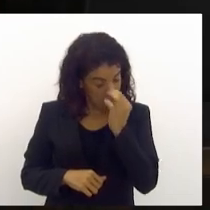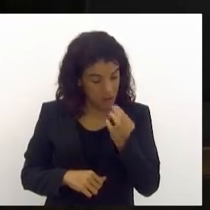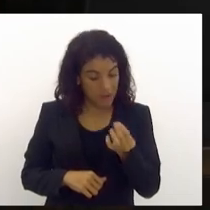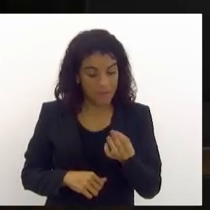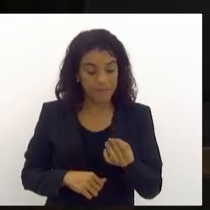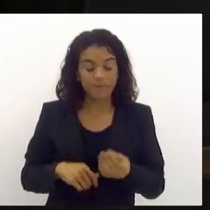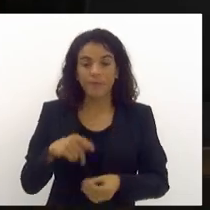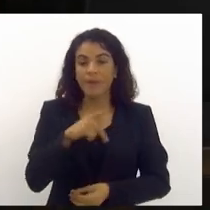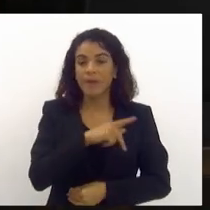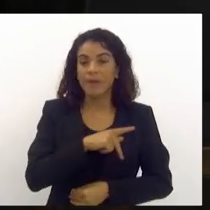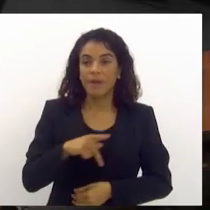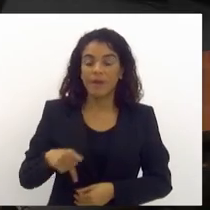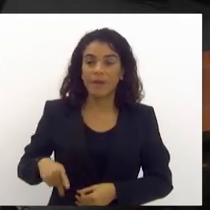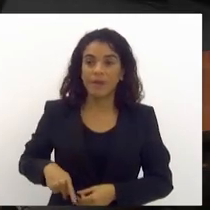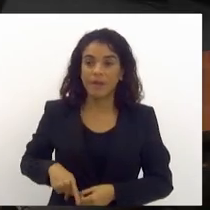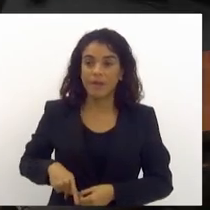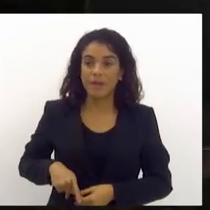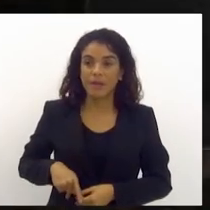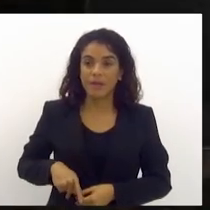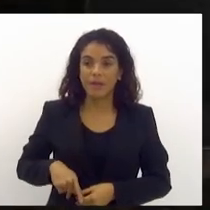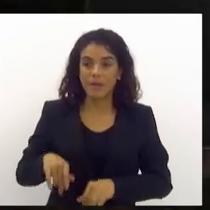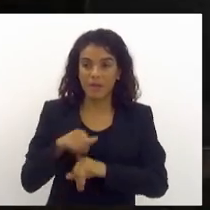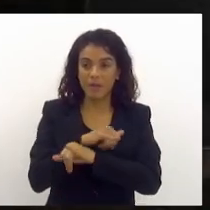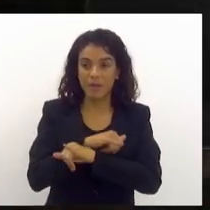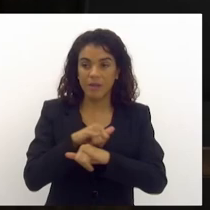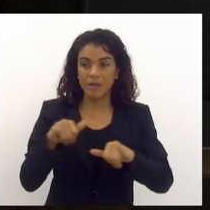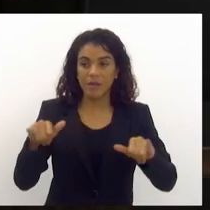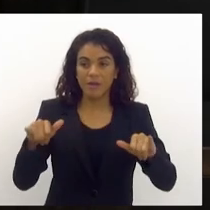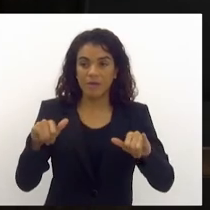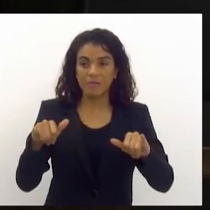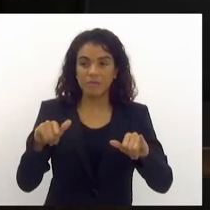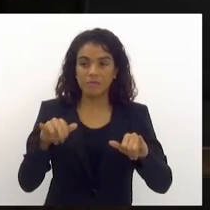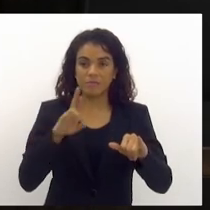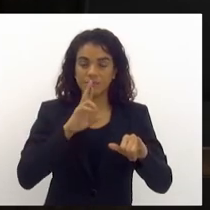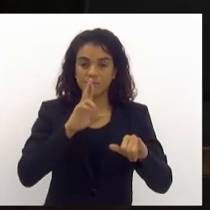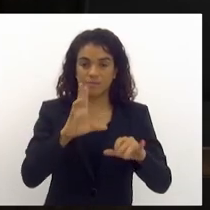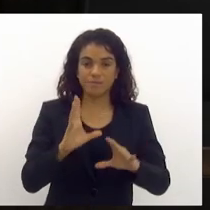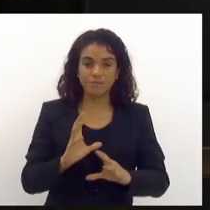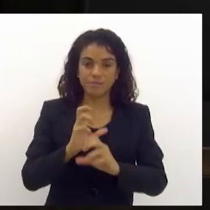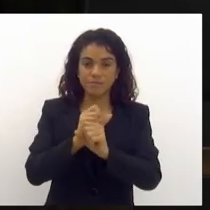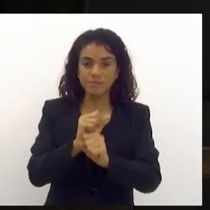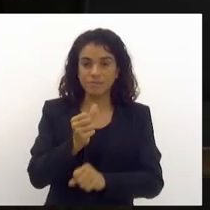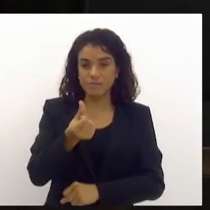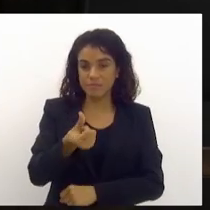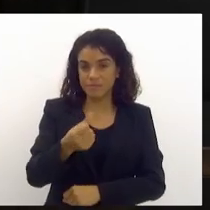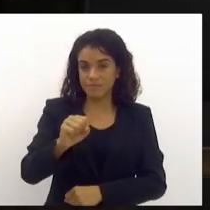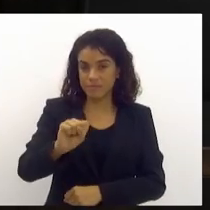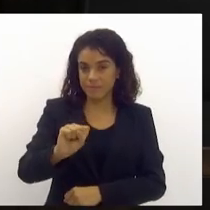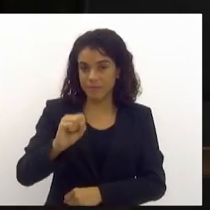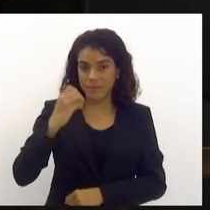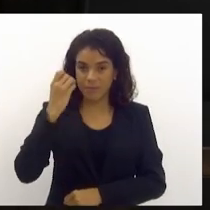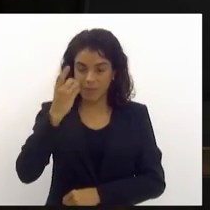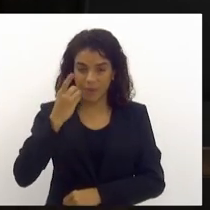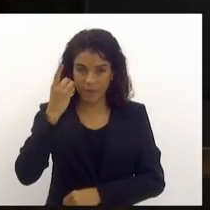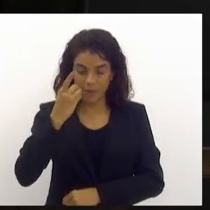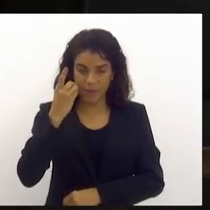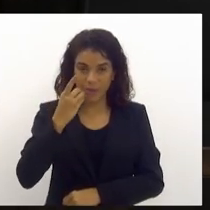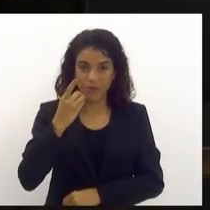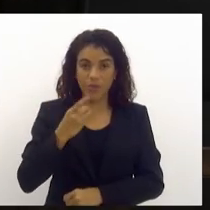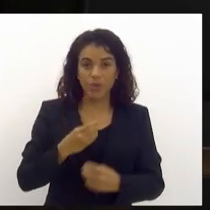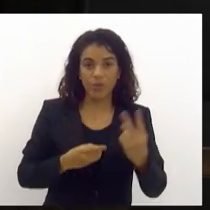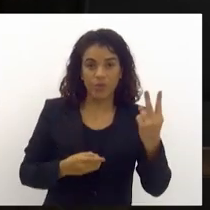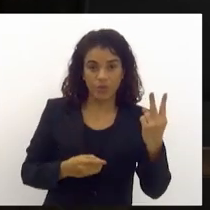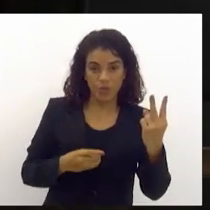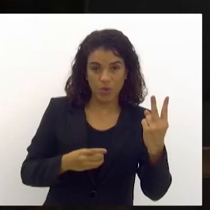A presidência proclama o resultado. Votaram 68 deputados, uma vez que dois